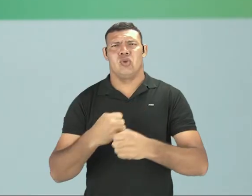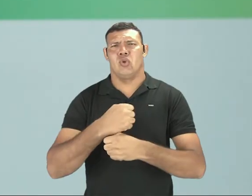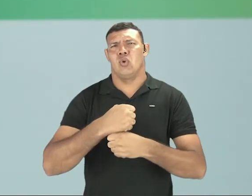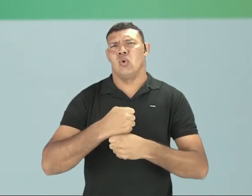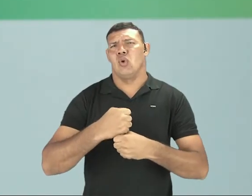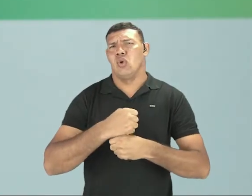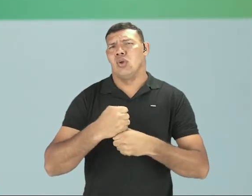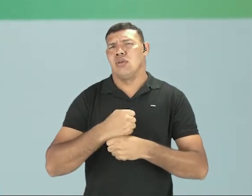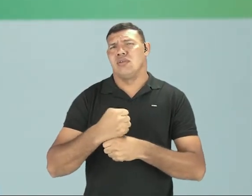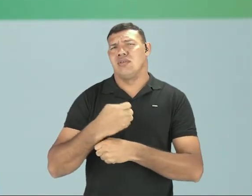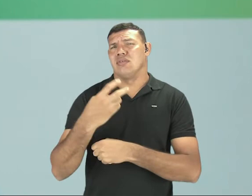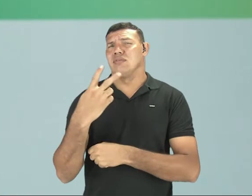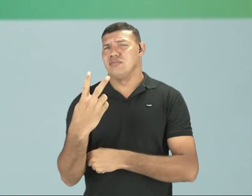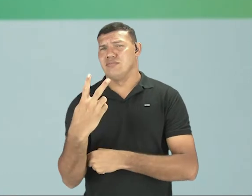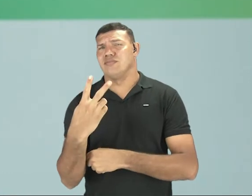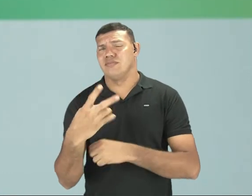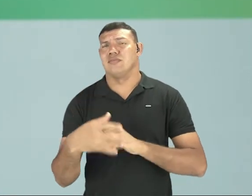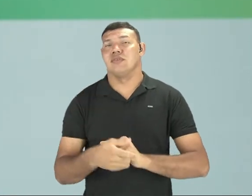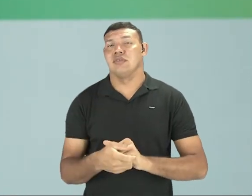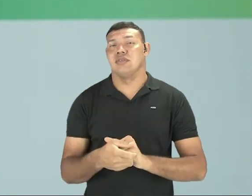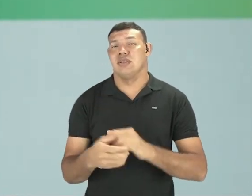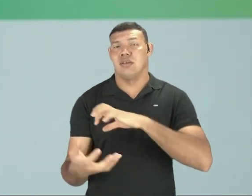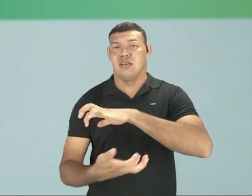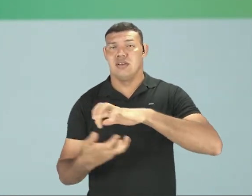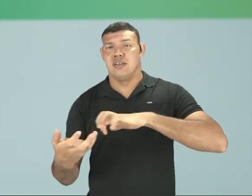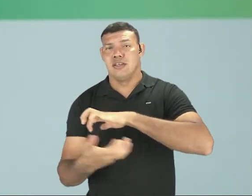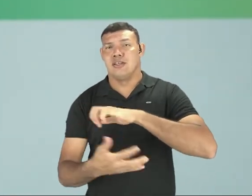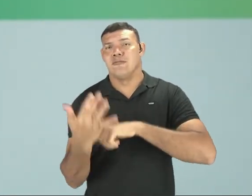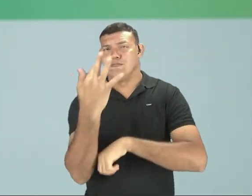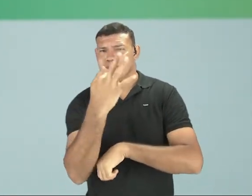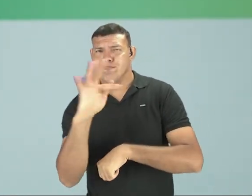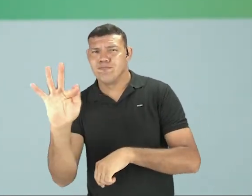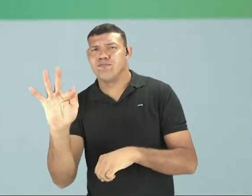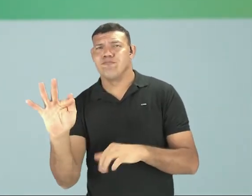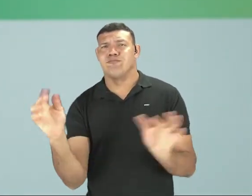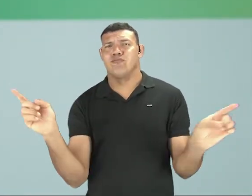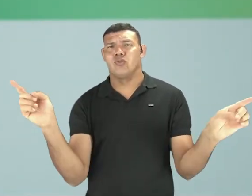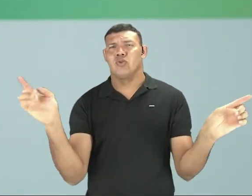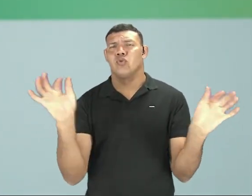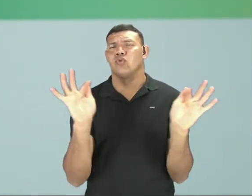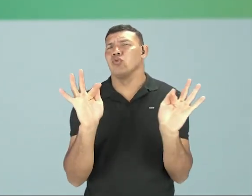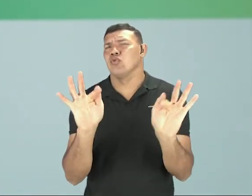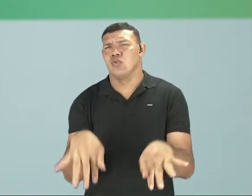de 2 anos, e aí essa revolução federalista, ela acaba